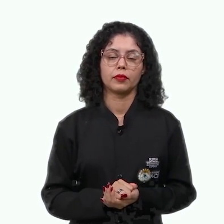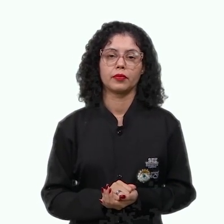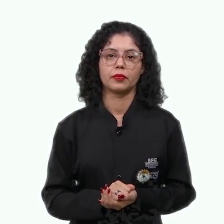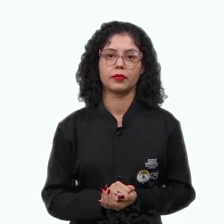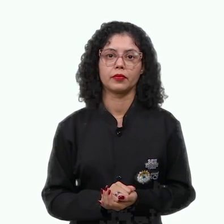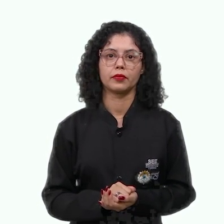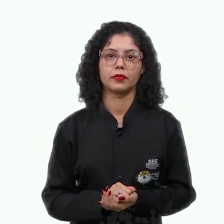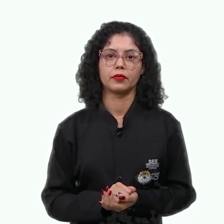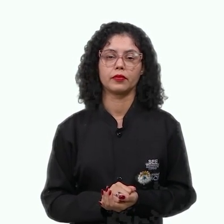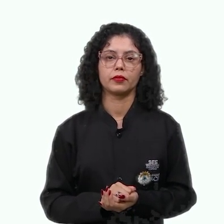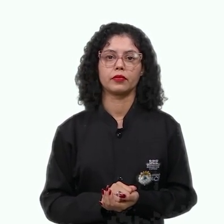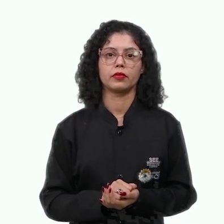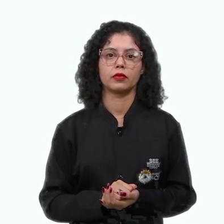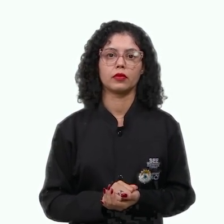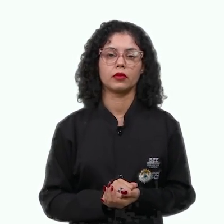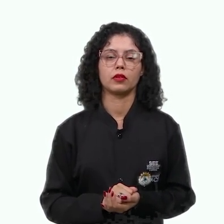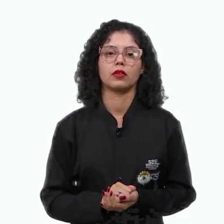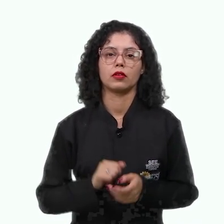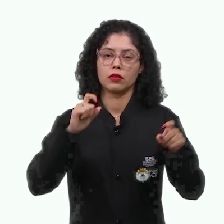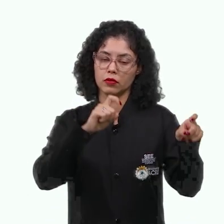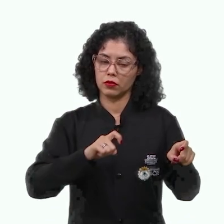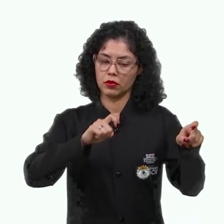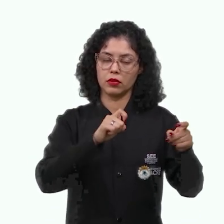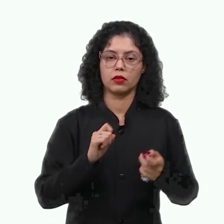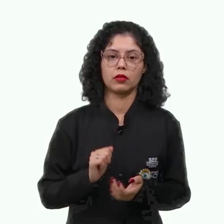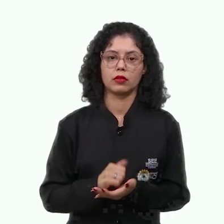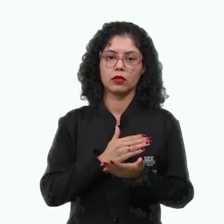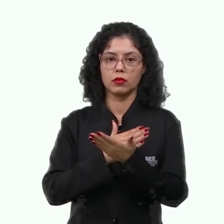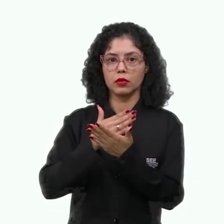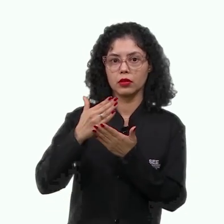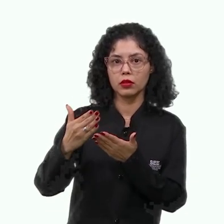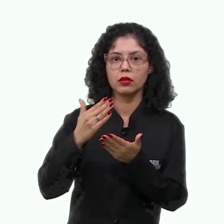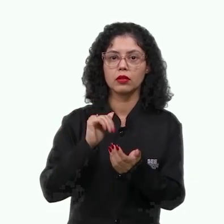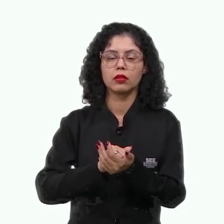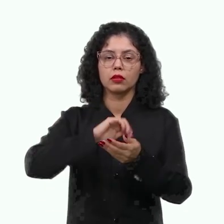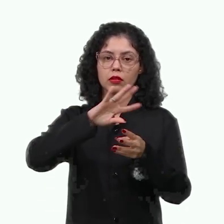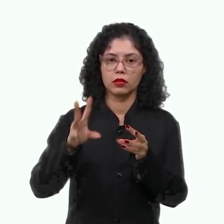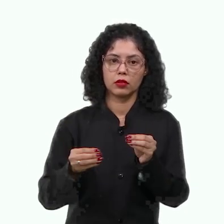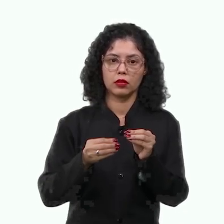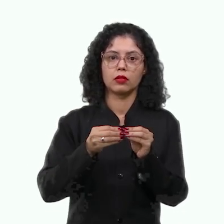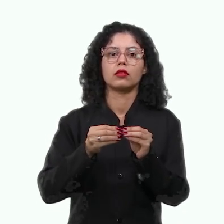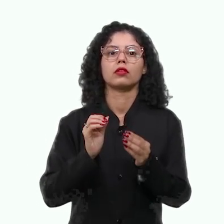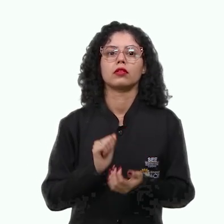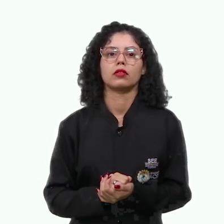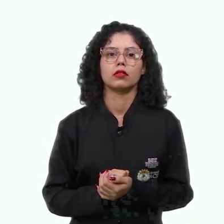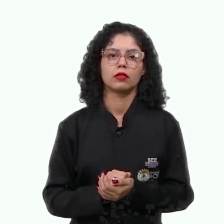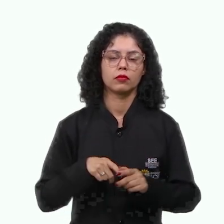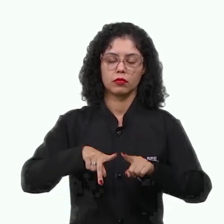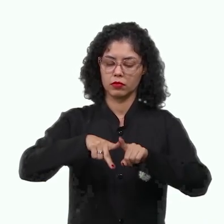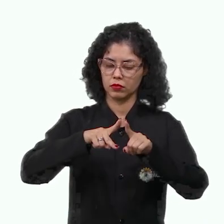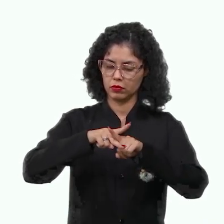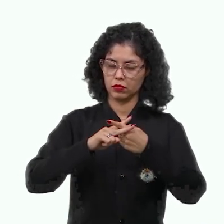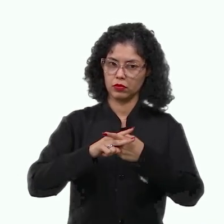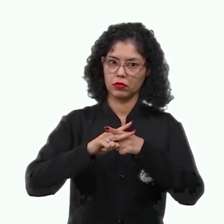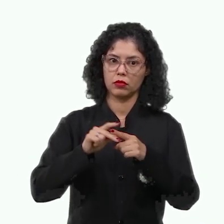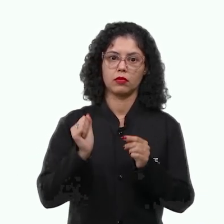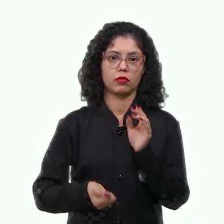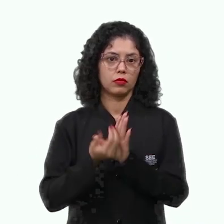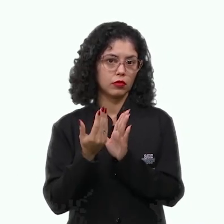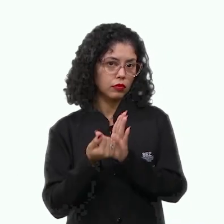Uma fazenda tomou a iniciativa de implementar uma instalação onde se